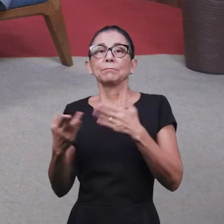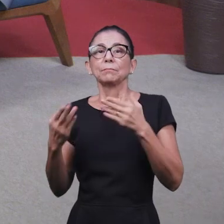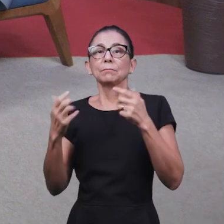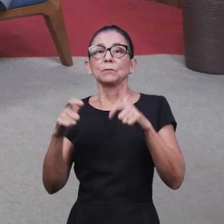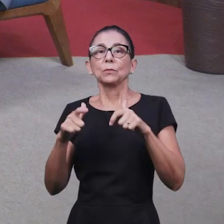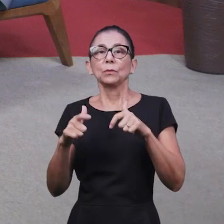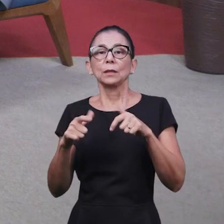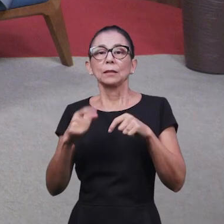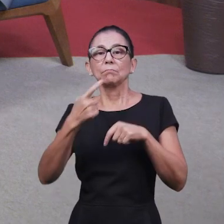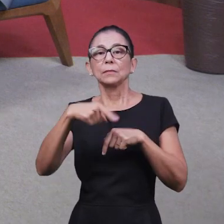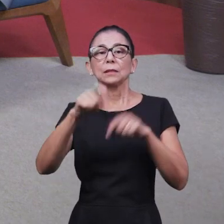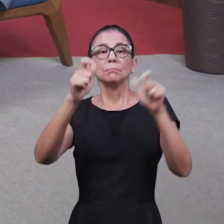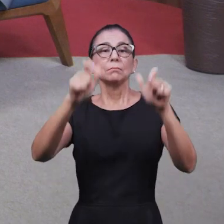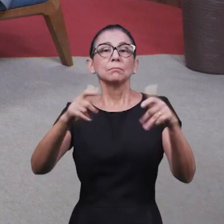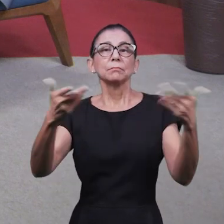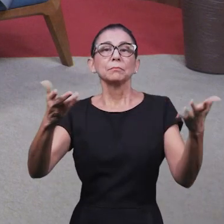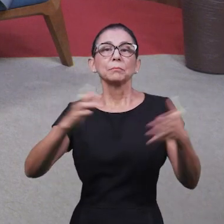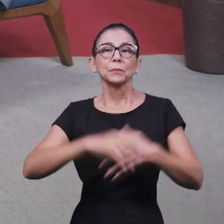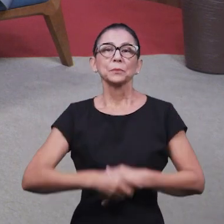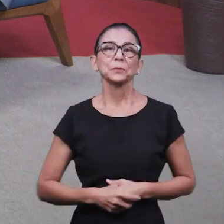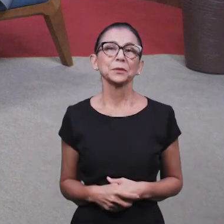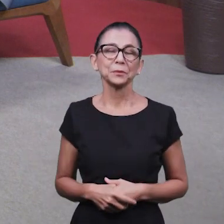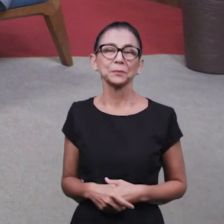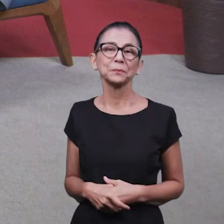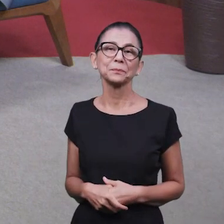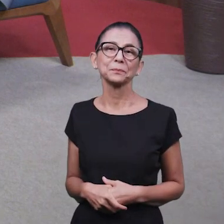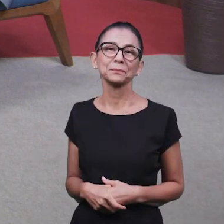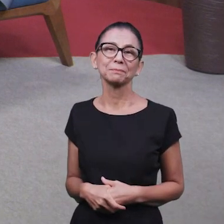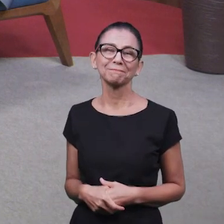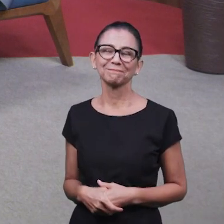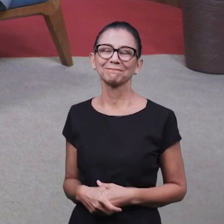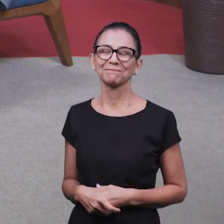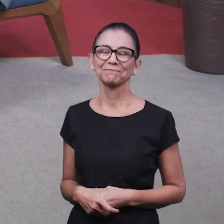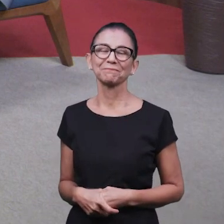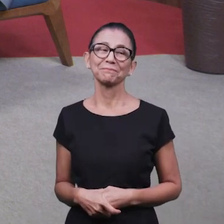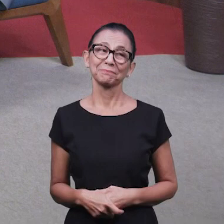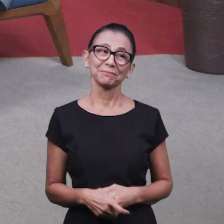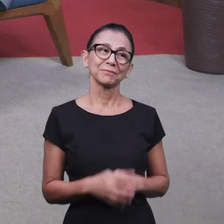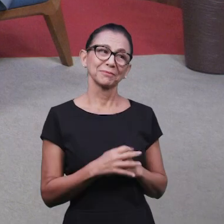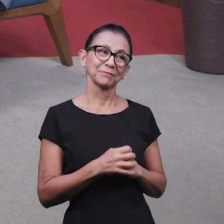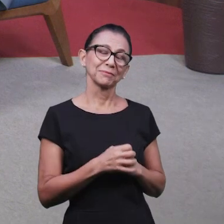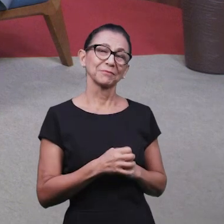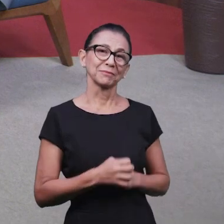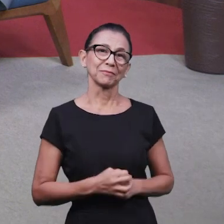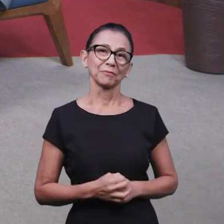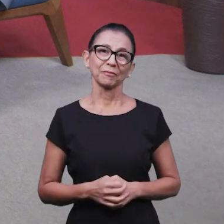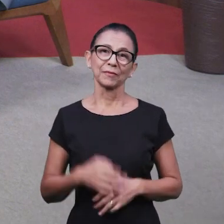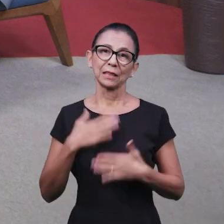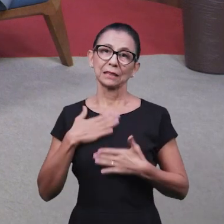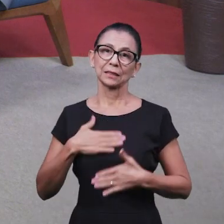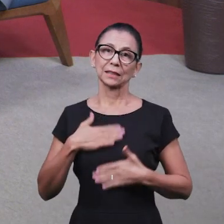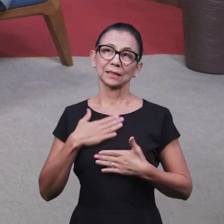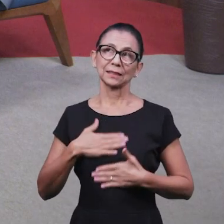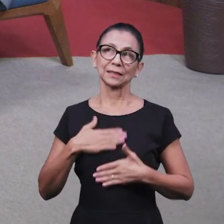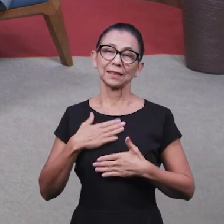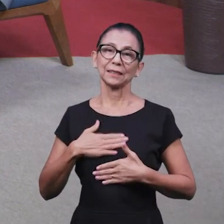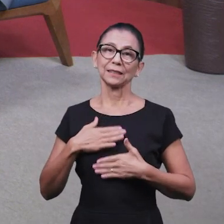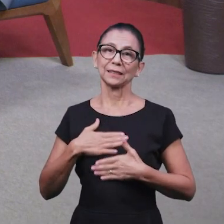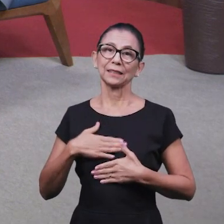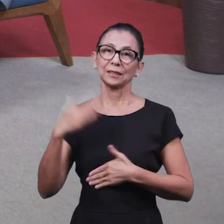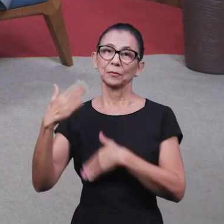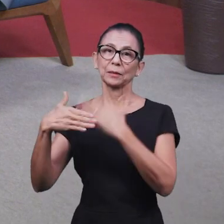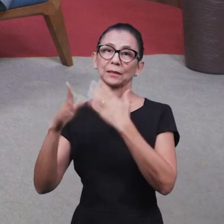onde ir? Para quem iremos nós, né? Amém. Amém. Descansar as asas, debaixo das asas do Altíssimo, né? Isso